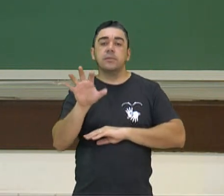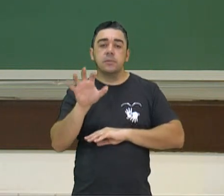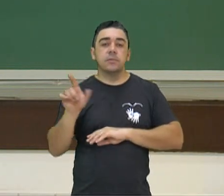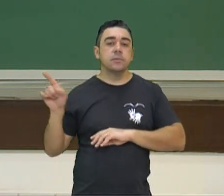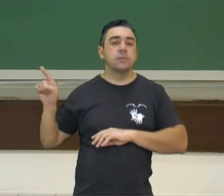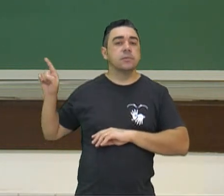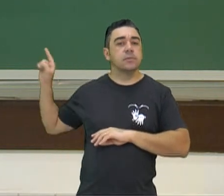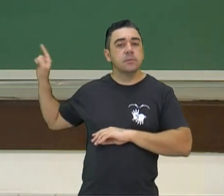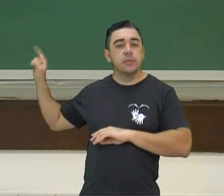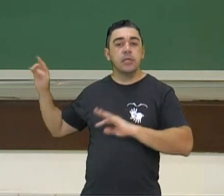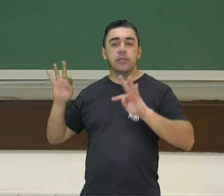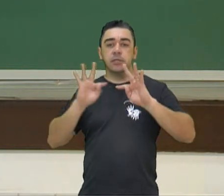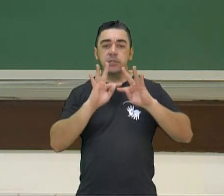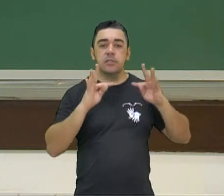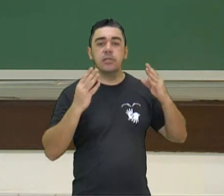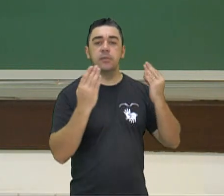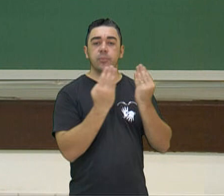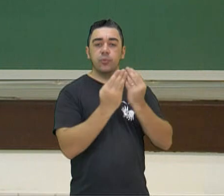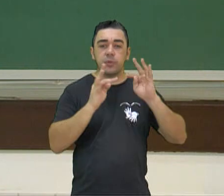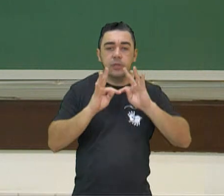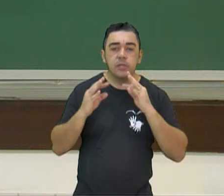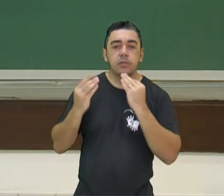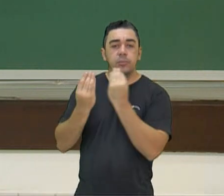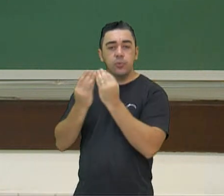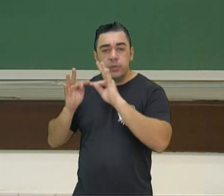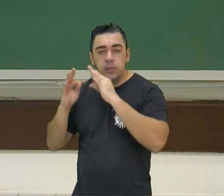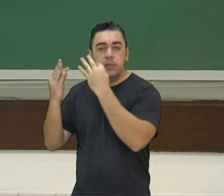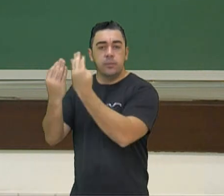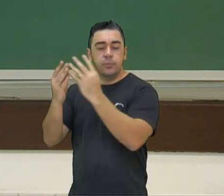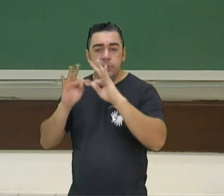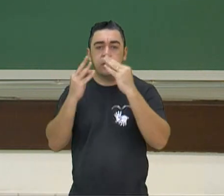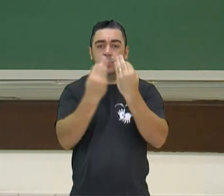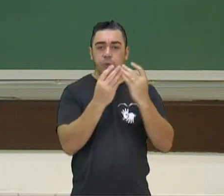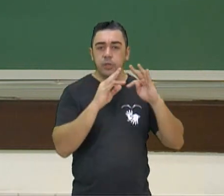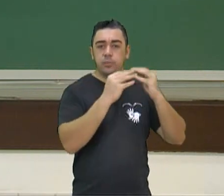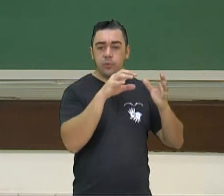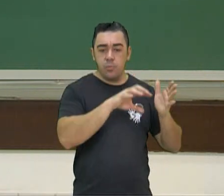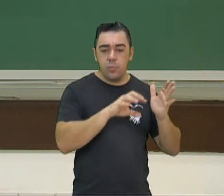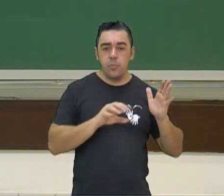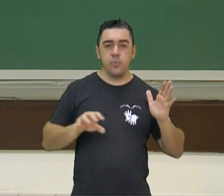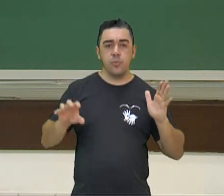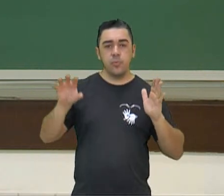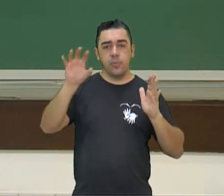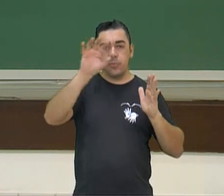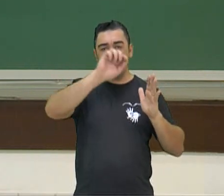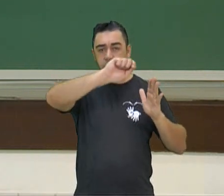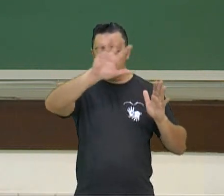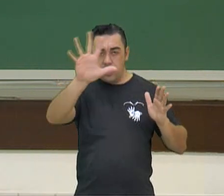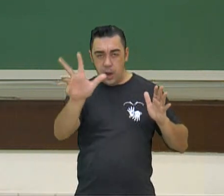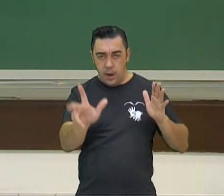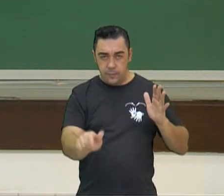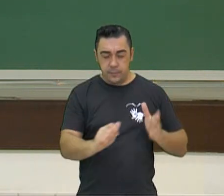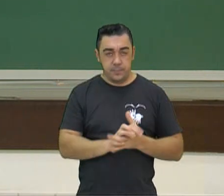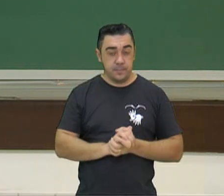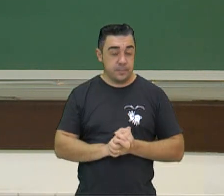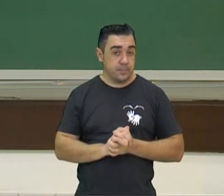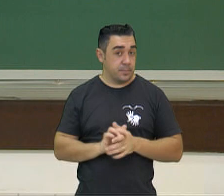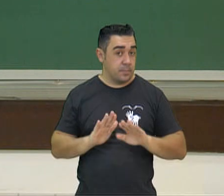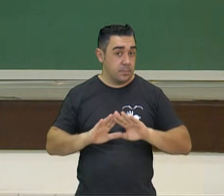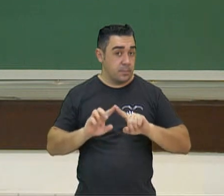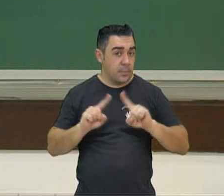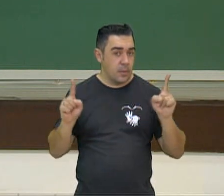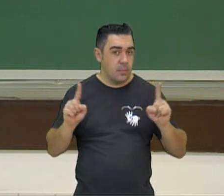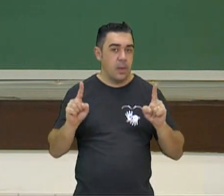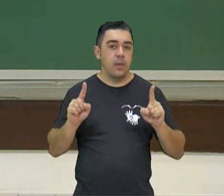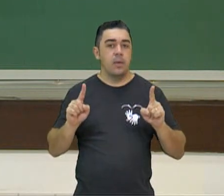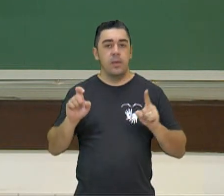que habitavam esse fascinante continente. A partir do momento que os europeus,